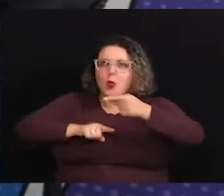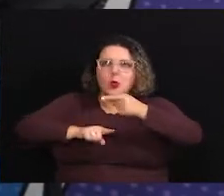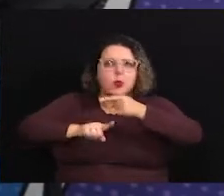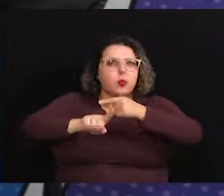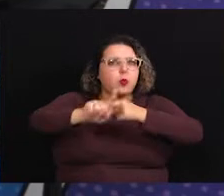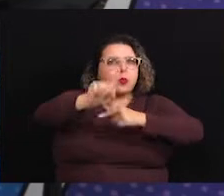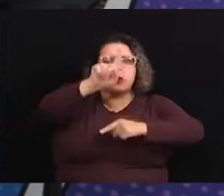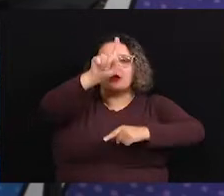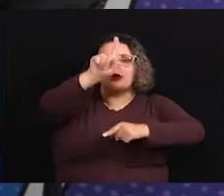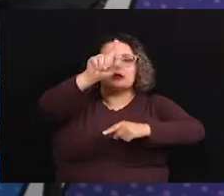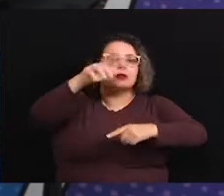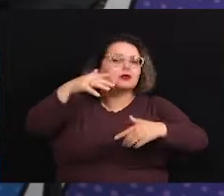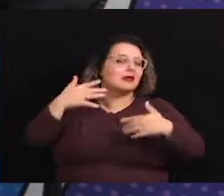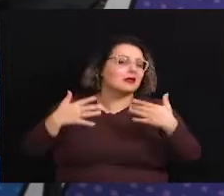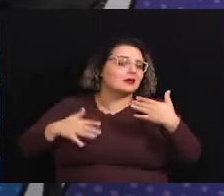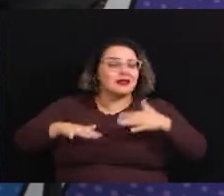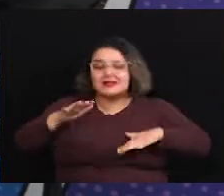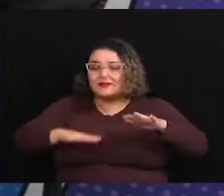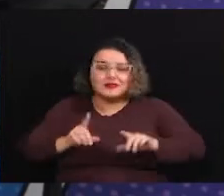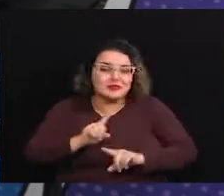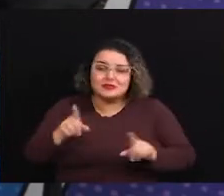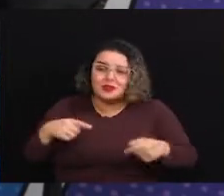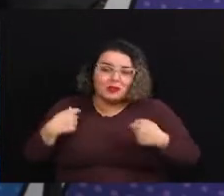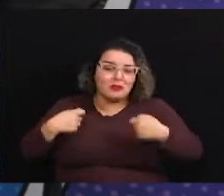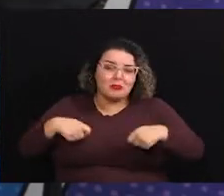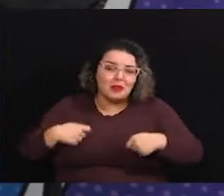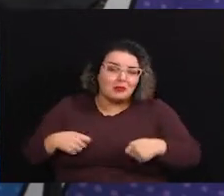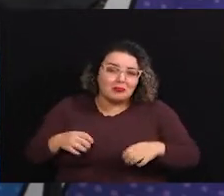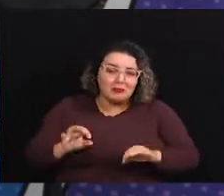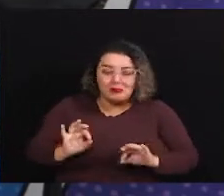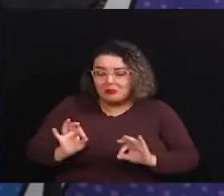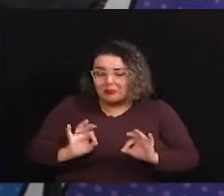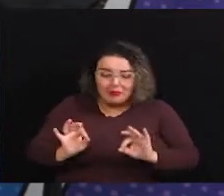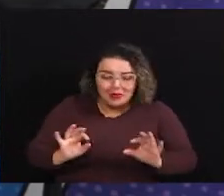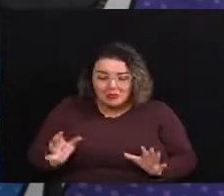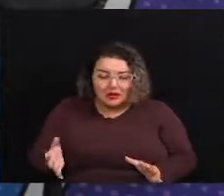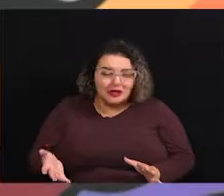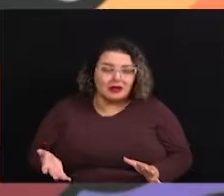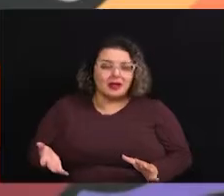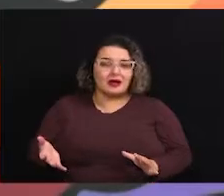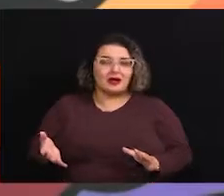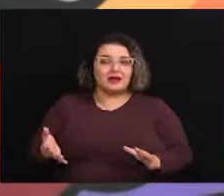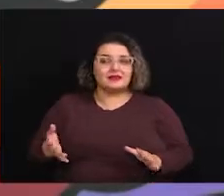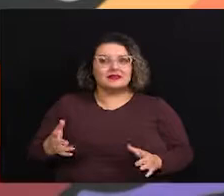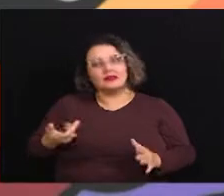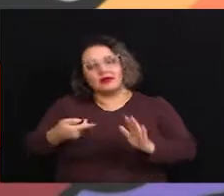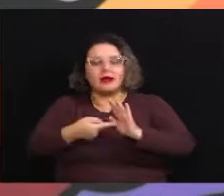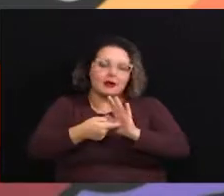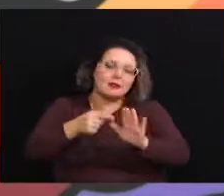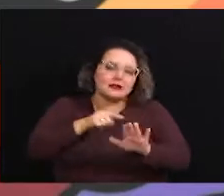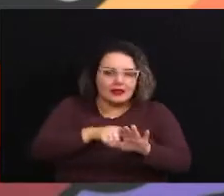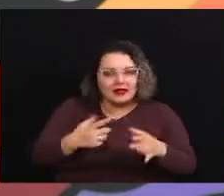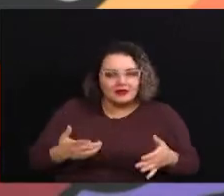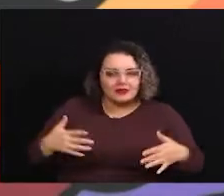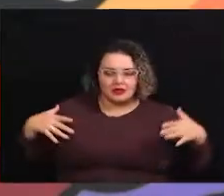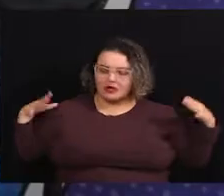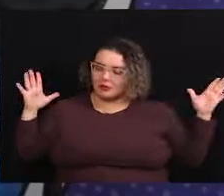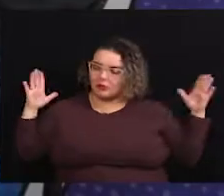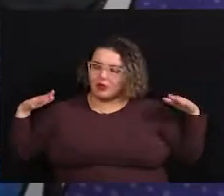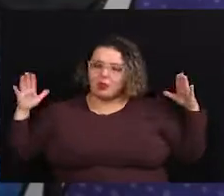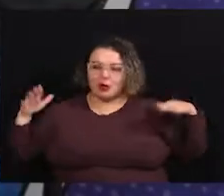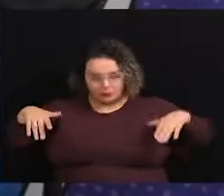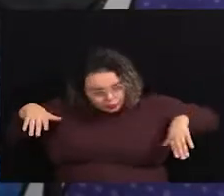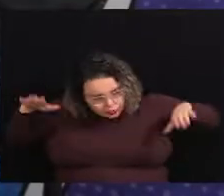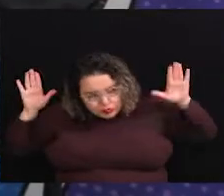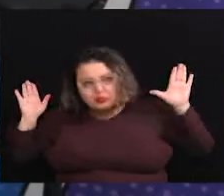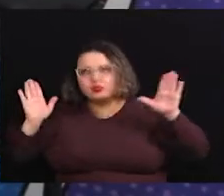das contas, as asas derretem. E como foi pegar essa referência, essa inspiração na mitologia grega,